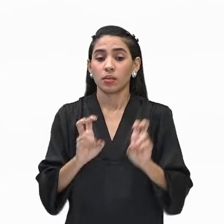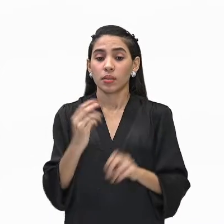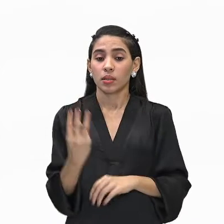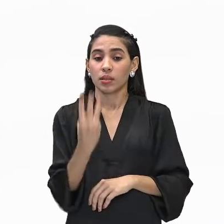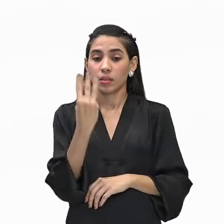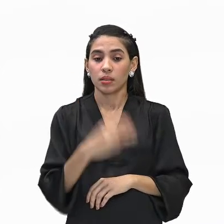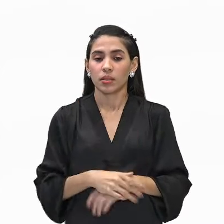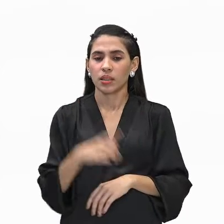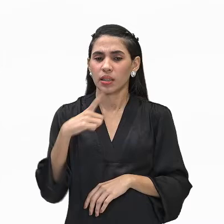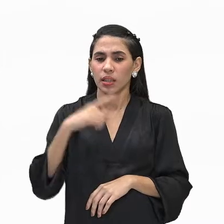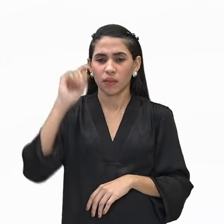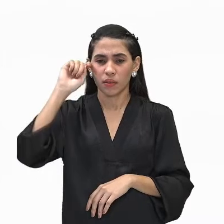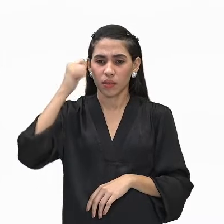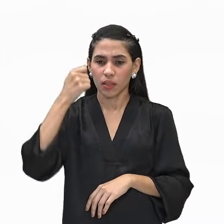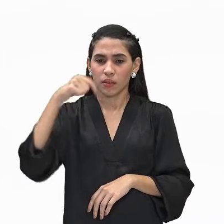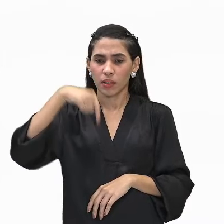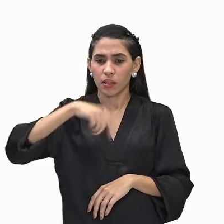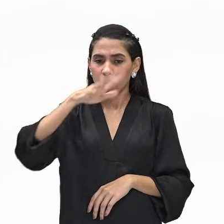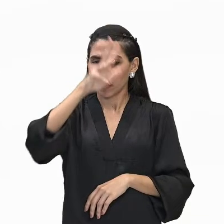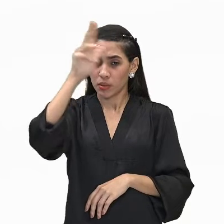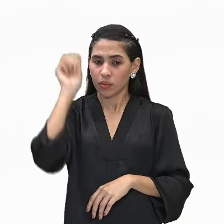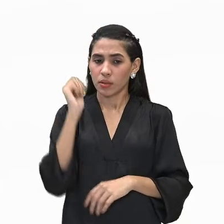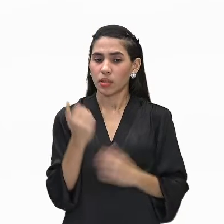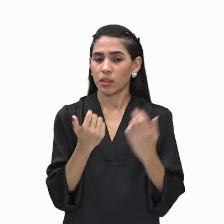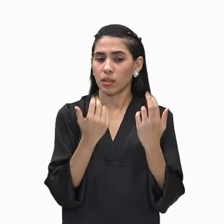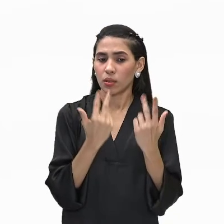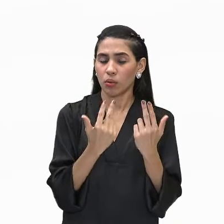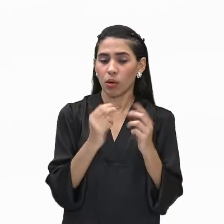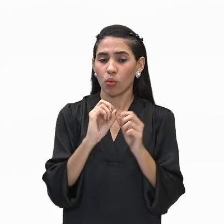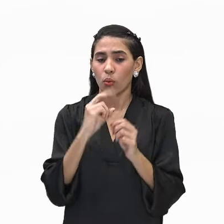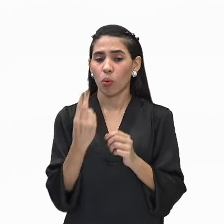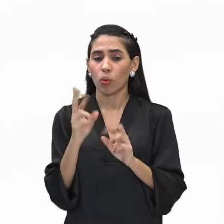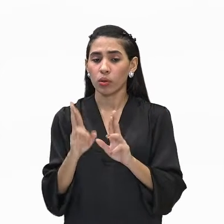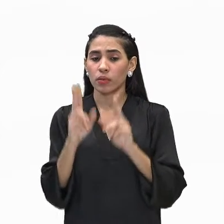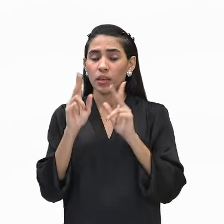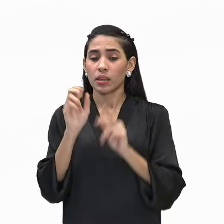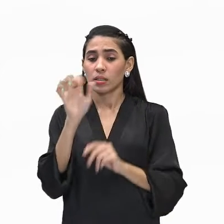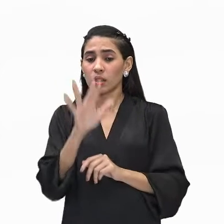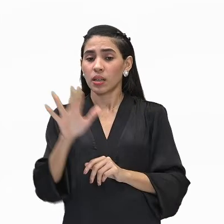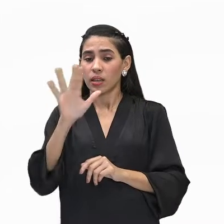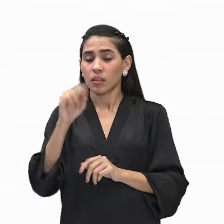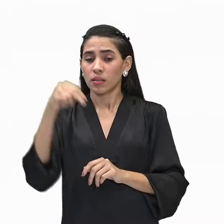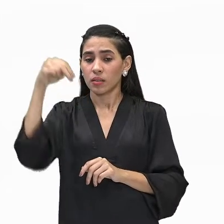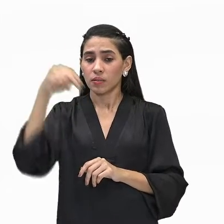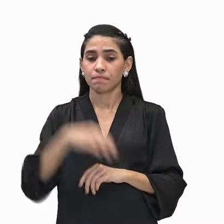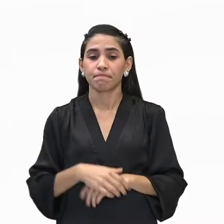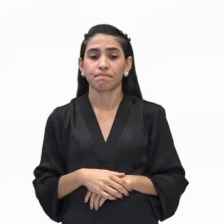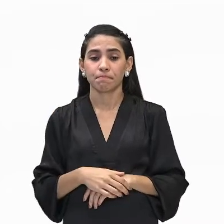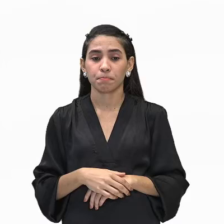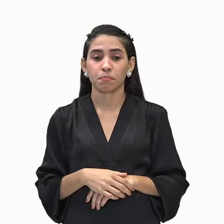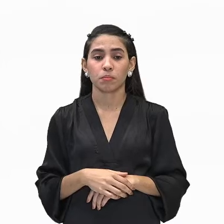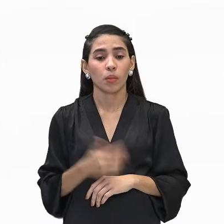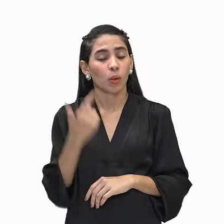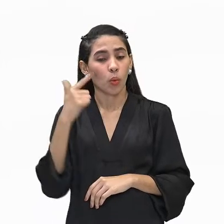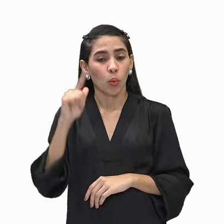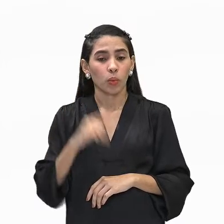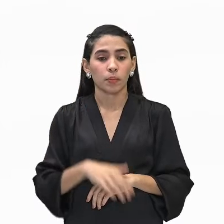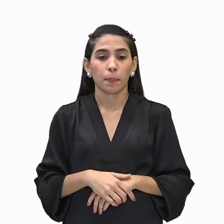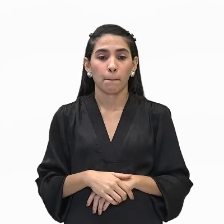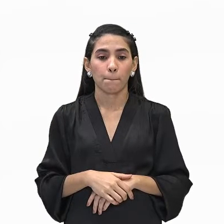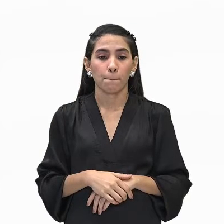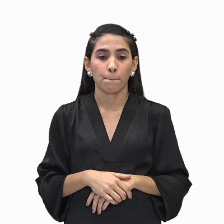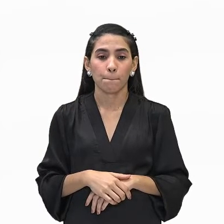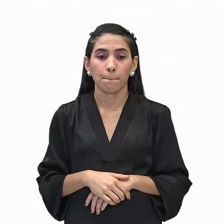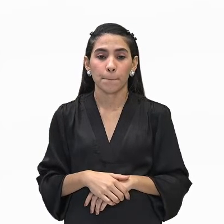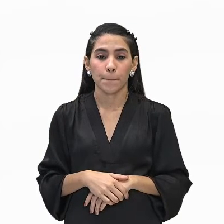Amazônia? Igual ou diferente da nordestina? Então comece a pensar nessas questões. Nossa próxima pergunta geradora